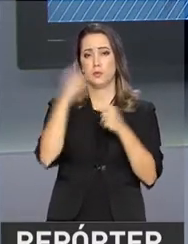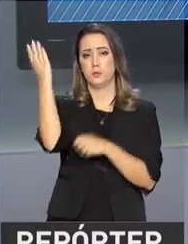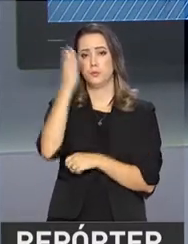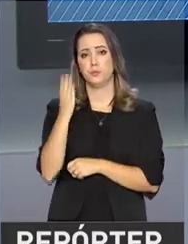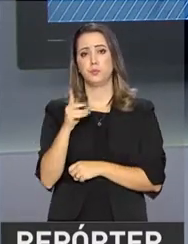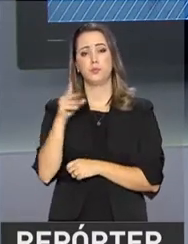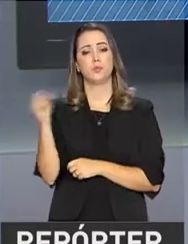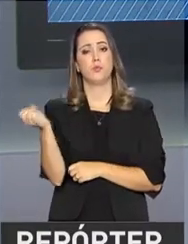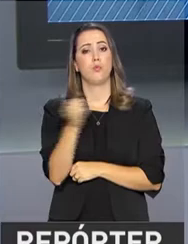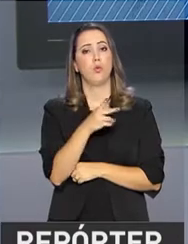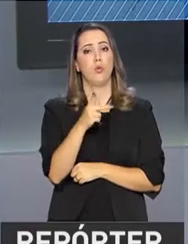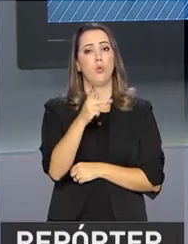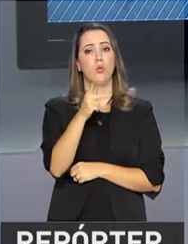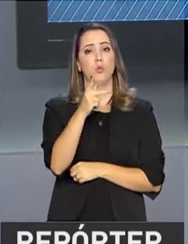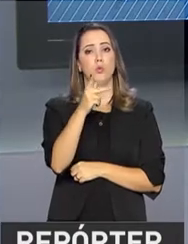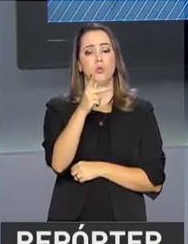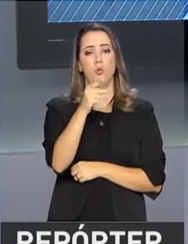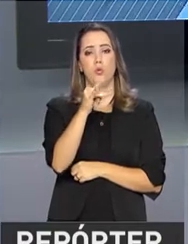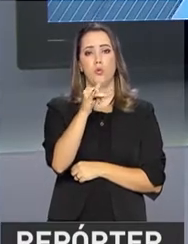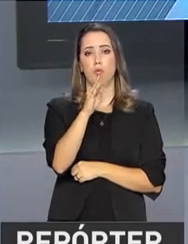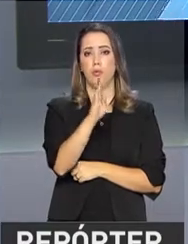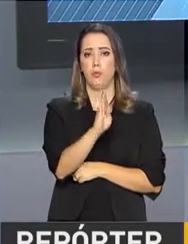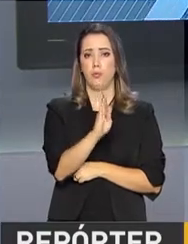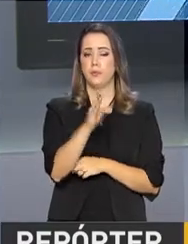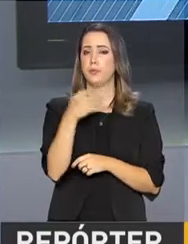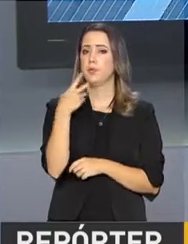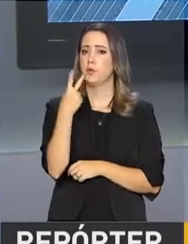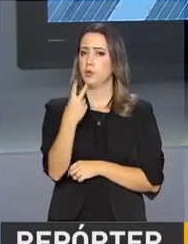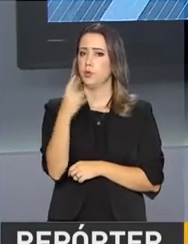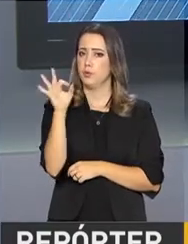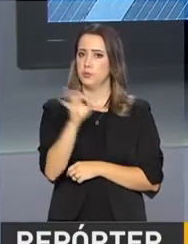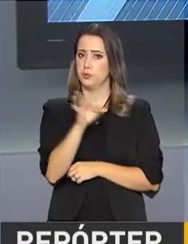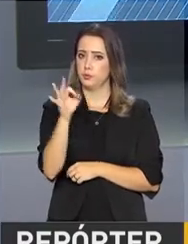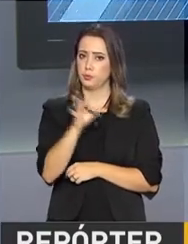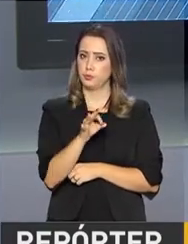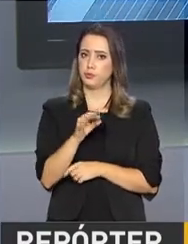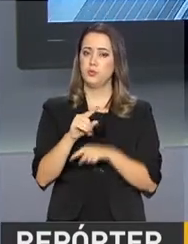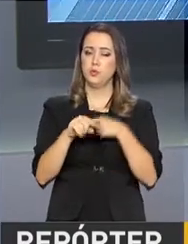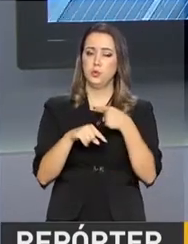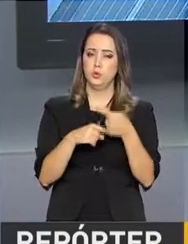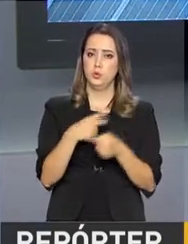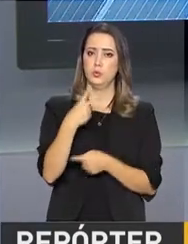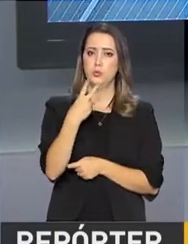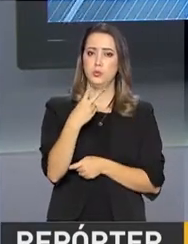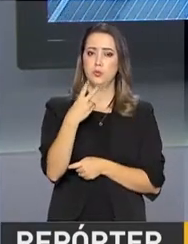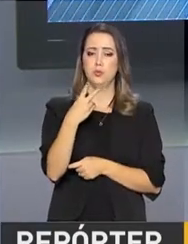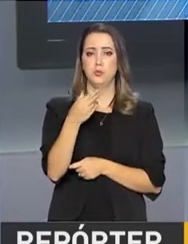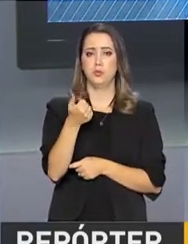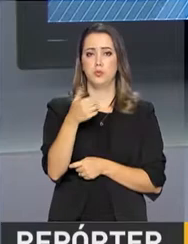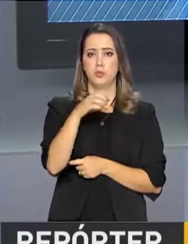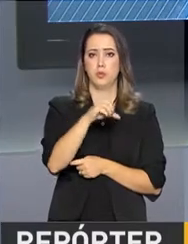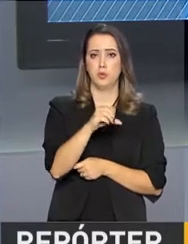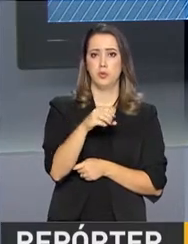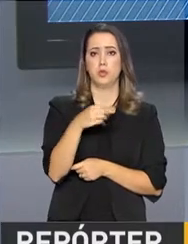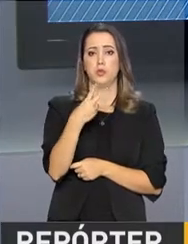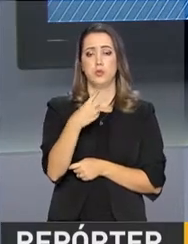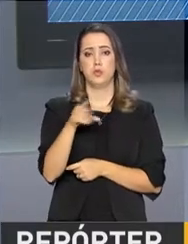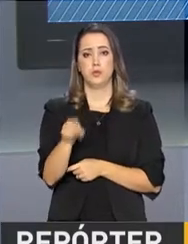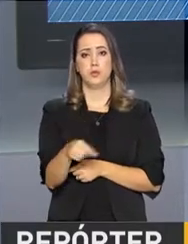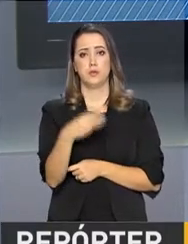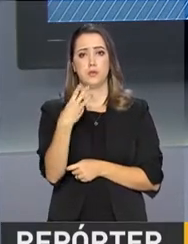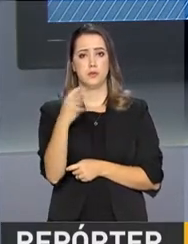interno bruto brasileiro em 2018 fique em 2% e para 2019 em 2,3 por cento para